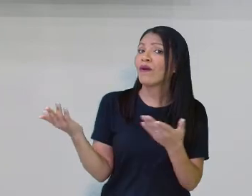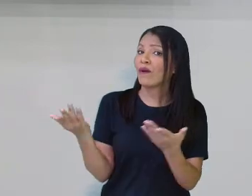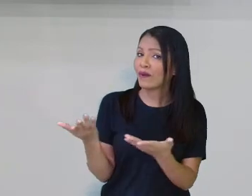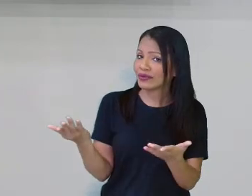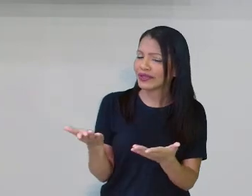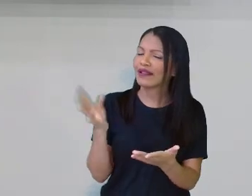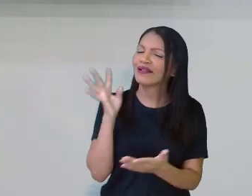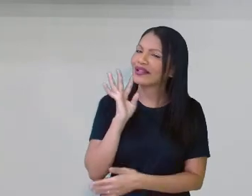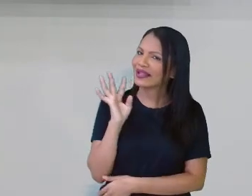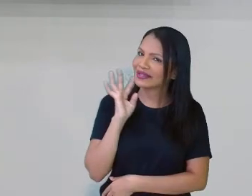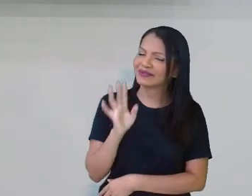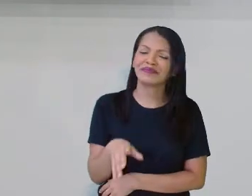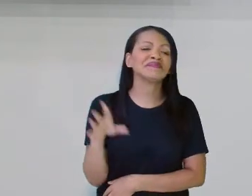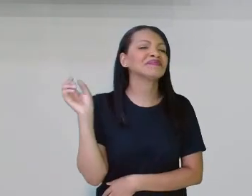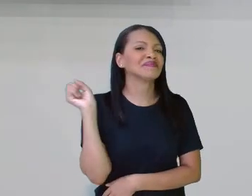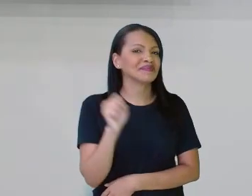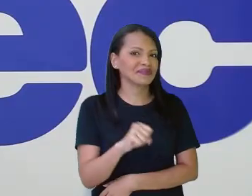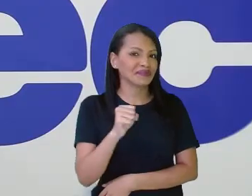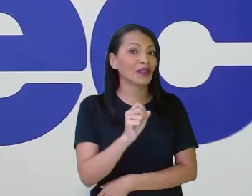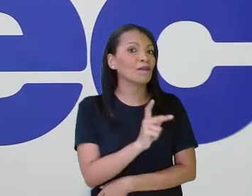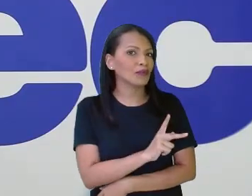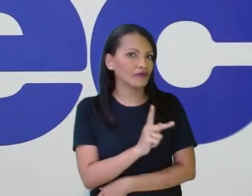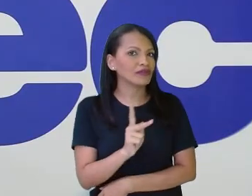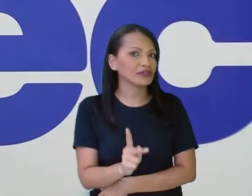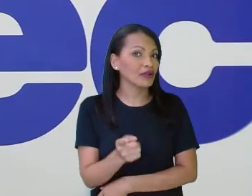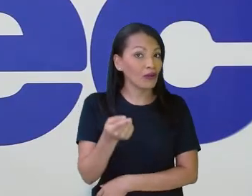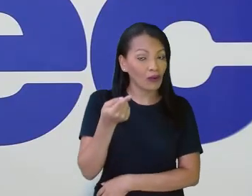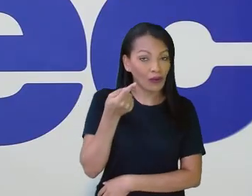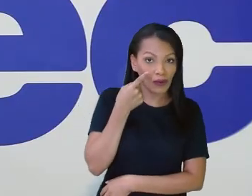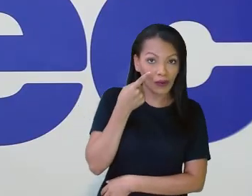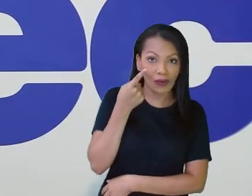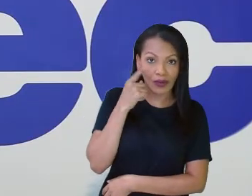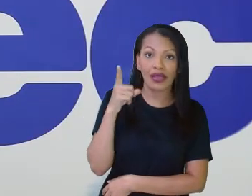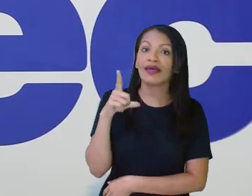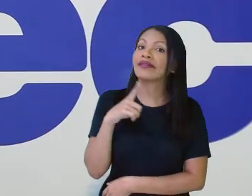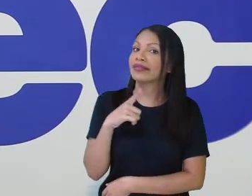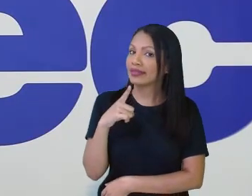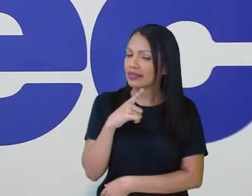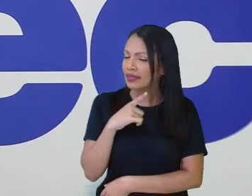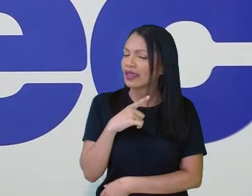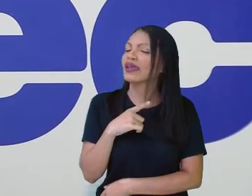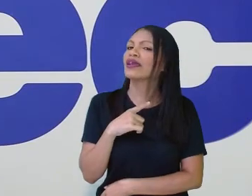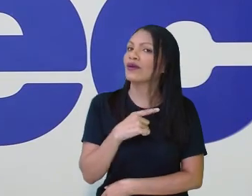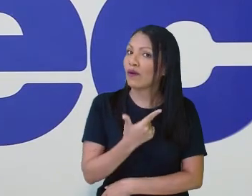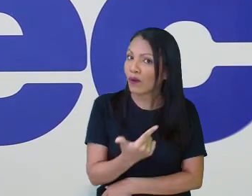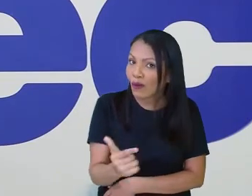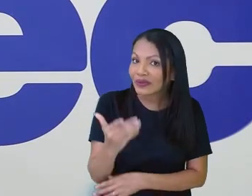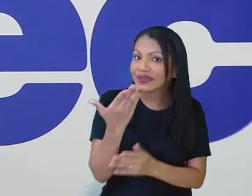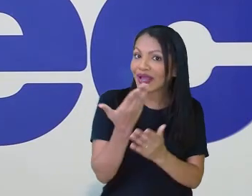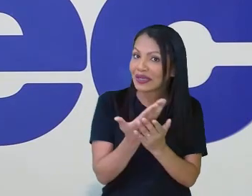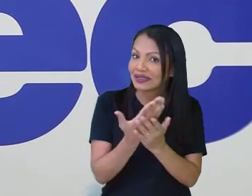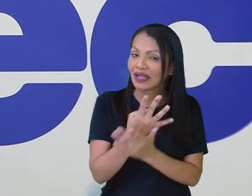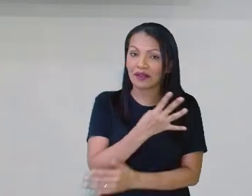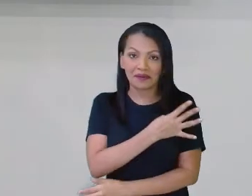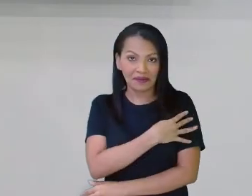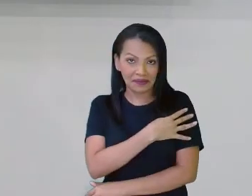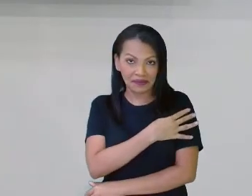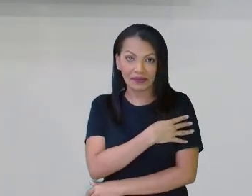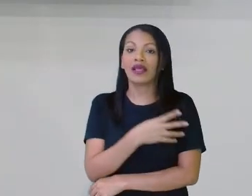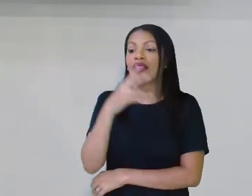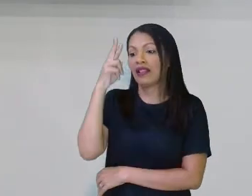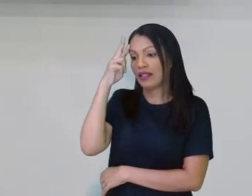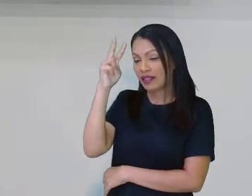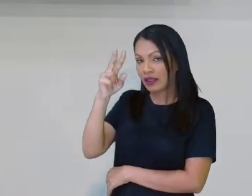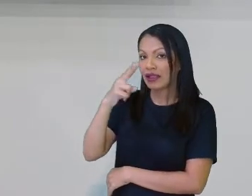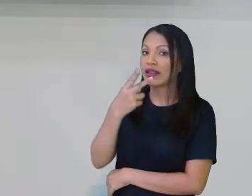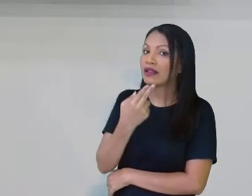foi bem legal, não foi? Foi sim, professora Mauricéia. E olha que tem mais aula, viu, quarto ano? Não esqueçam disso, a aula de